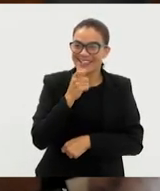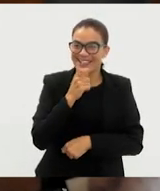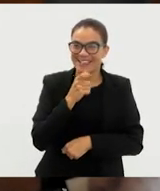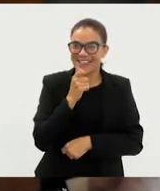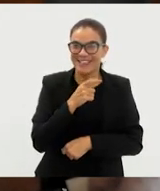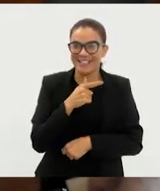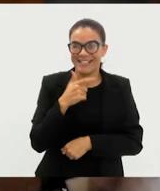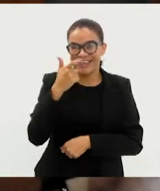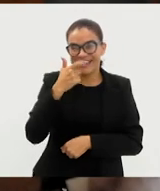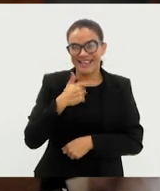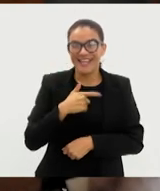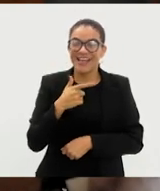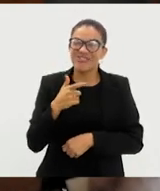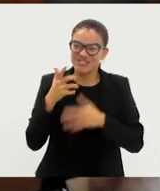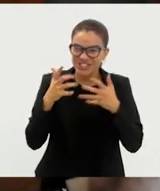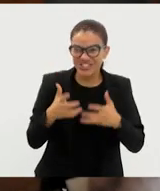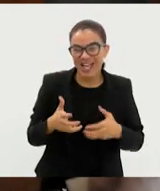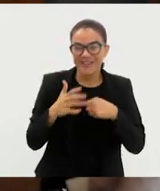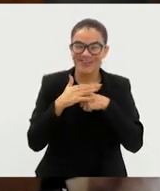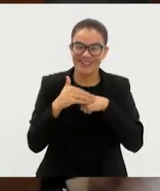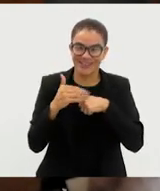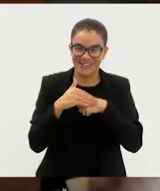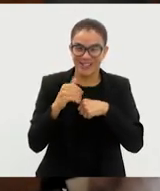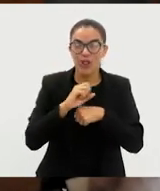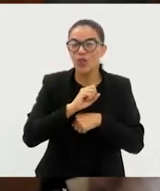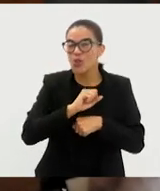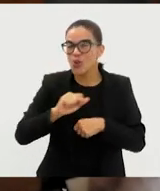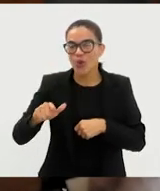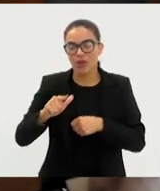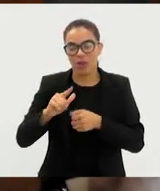Eu prefiro ser um chato querido do que um omisso.